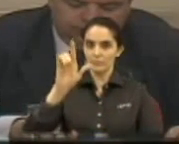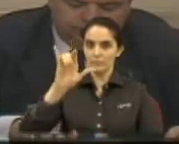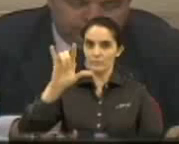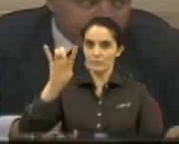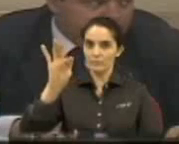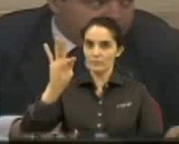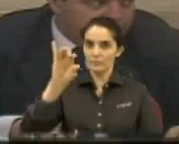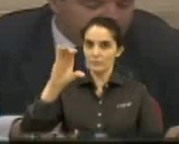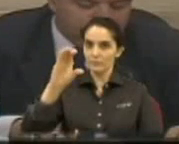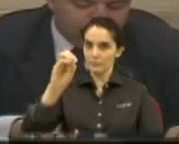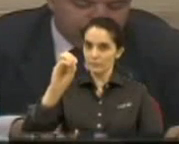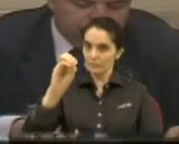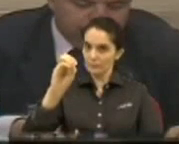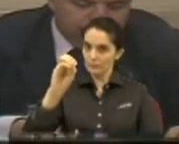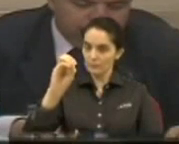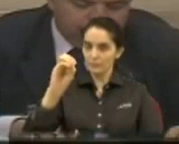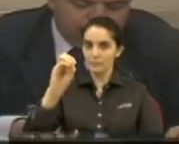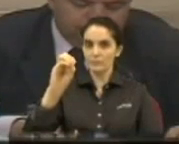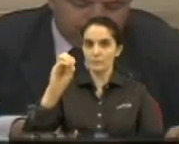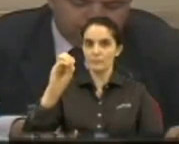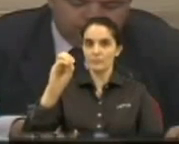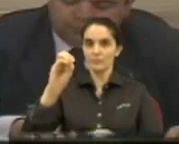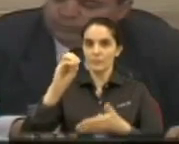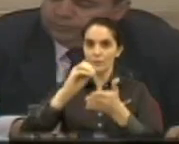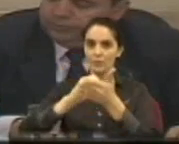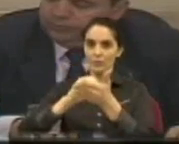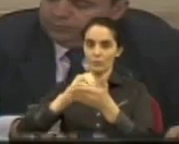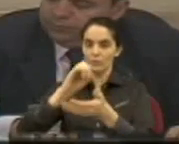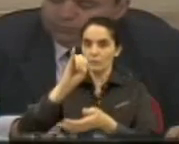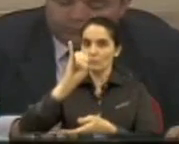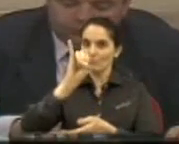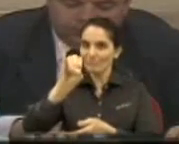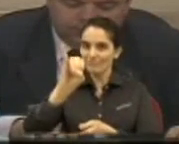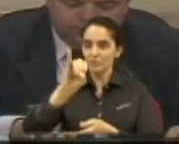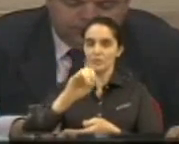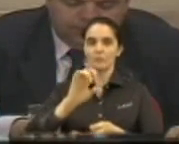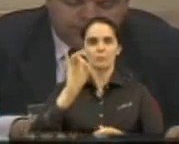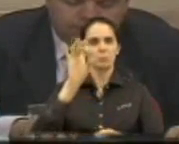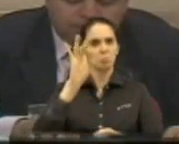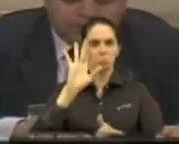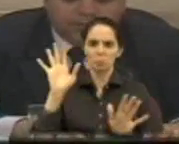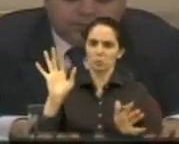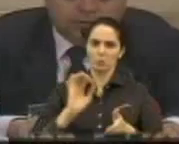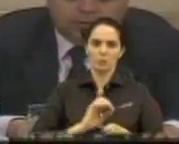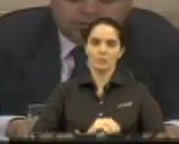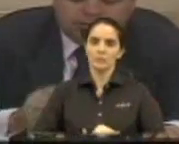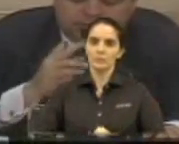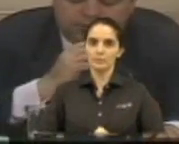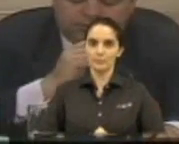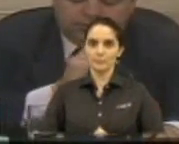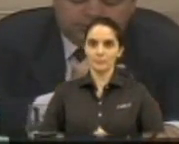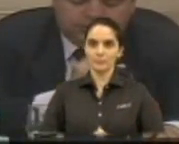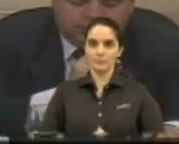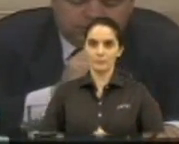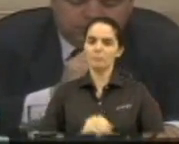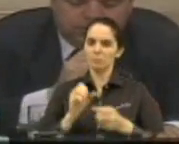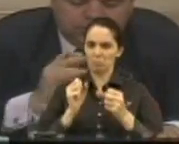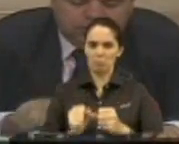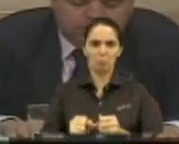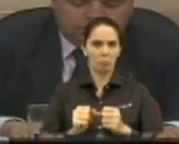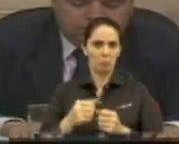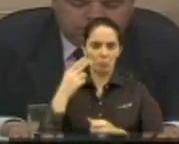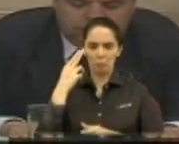político, faltando o I. Então, somente essa correção, mas acredito que pode ser feito no autógrafo